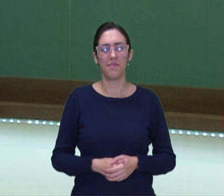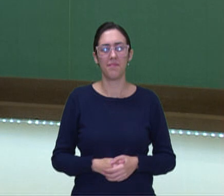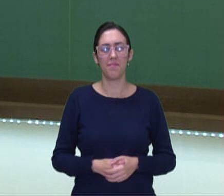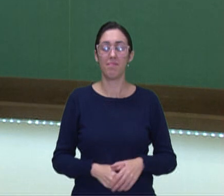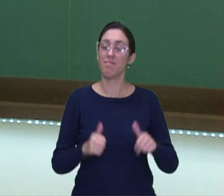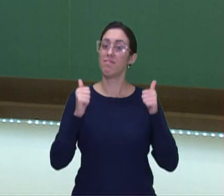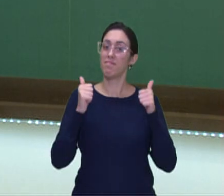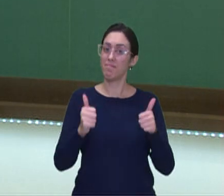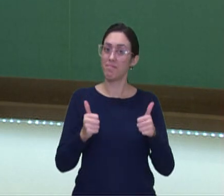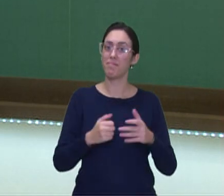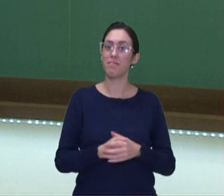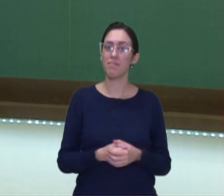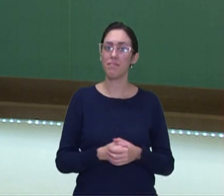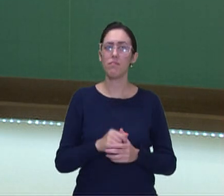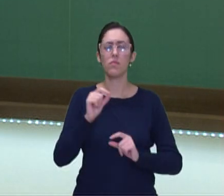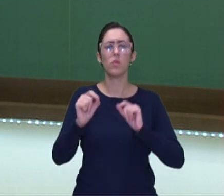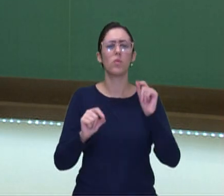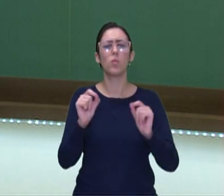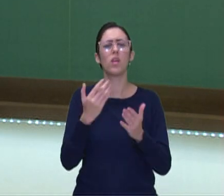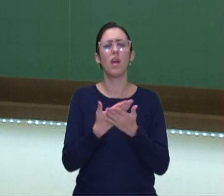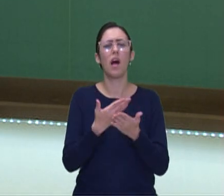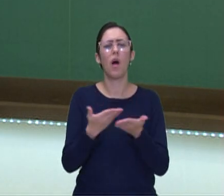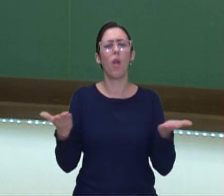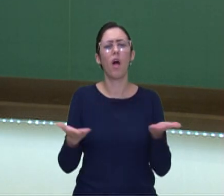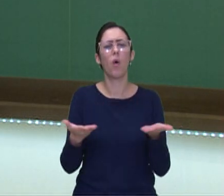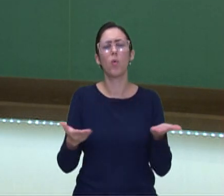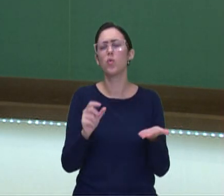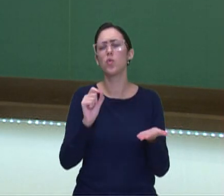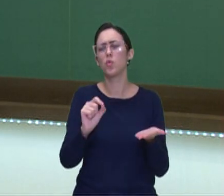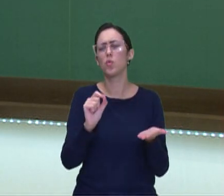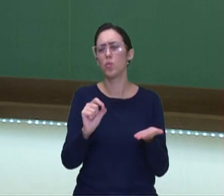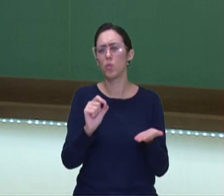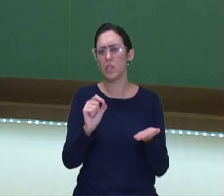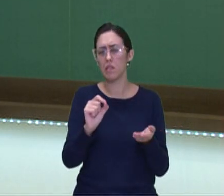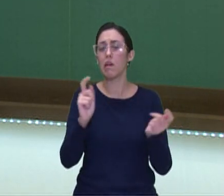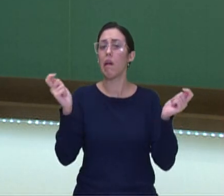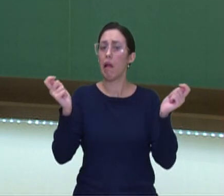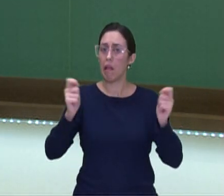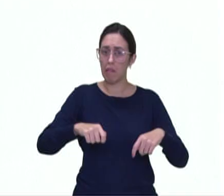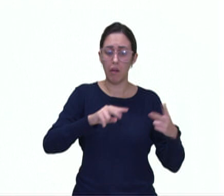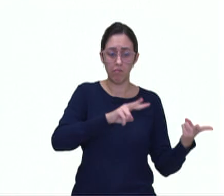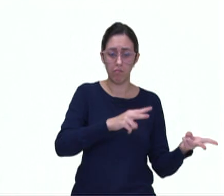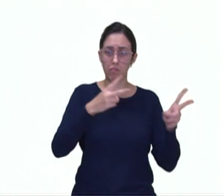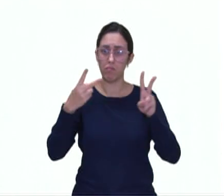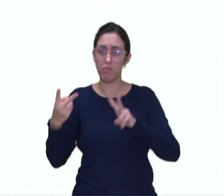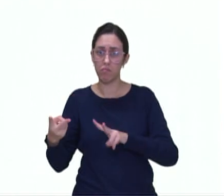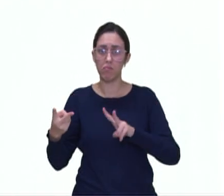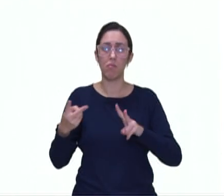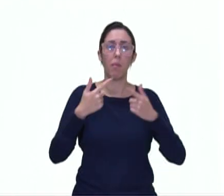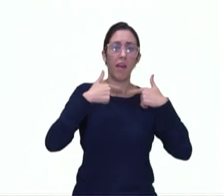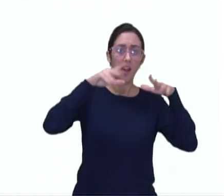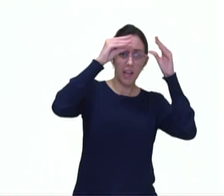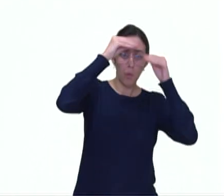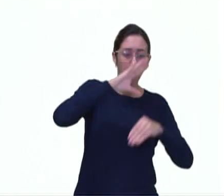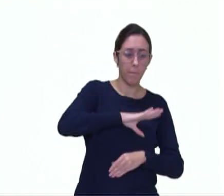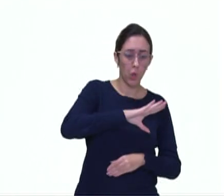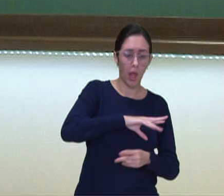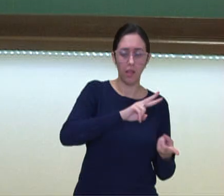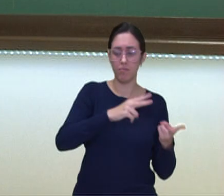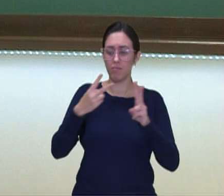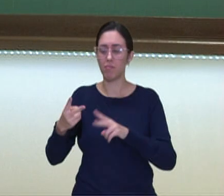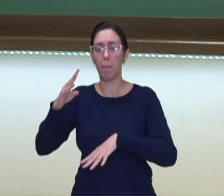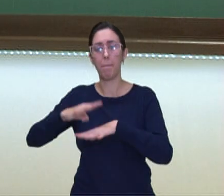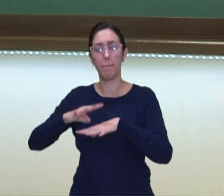Muito bem. O que nós vimos na aula hoje? Nós podemos fazer a tradução da linguagem textual para a linguagem da matemática. Para isso